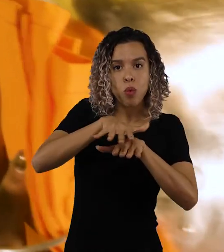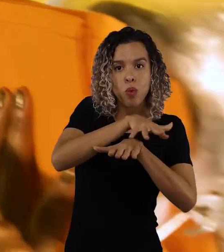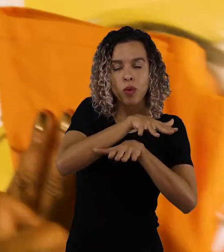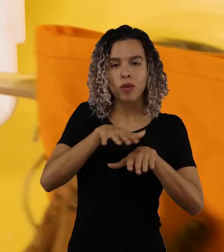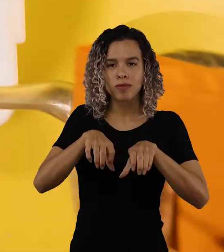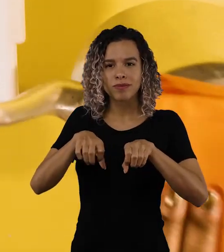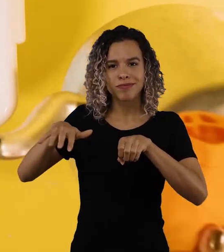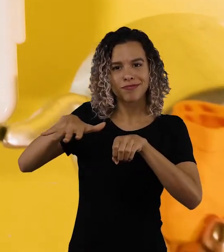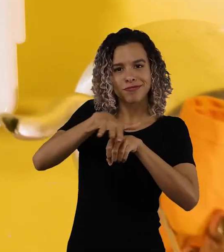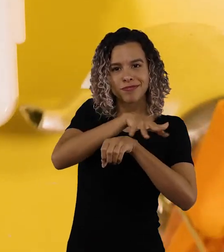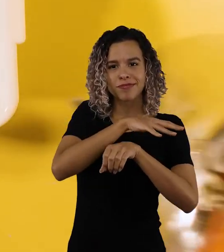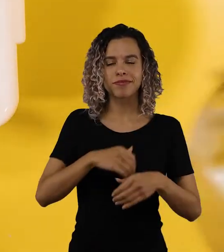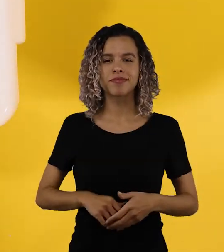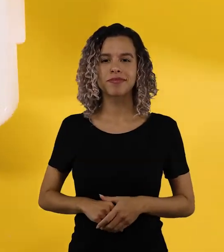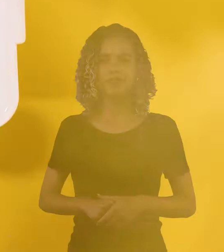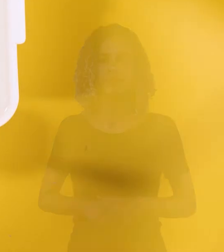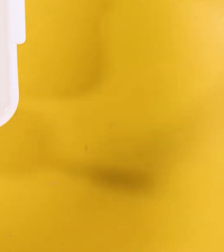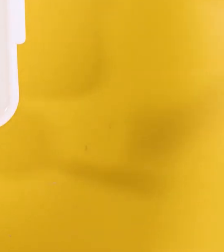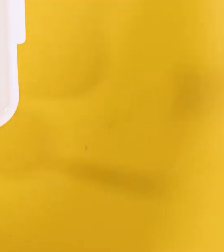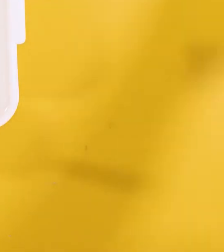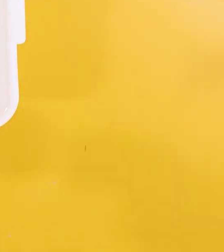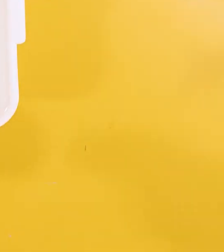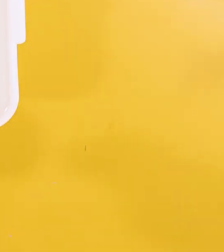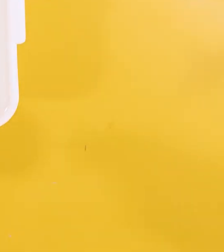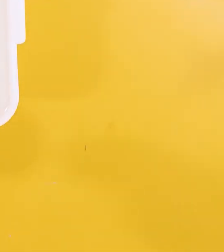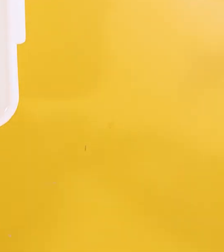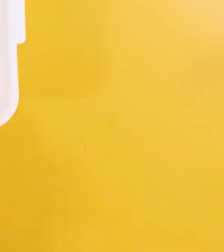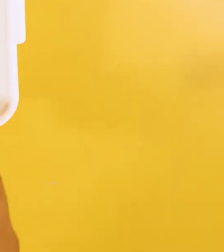o suficiente para cobrir o tecido.